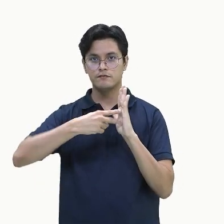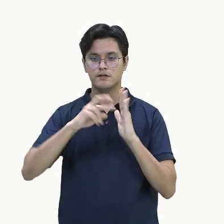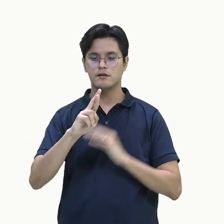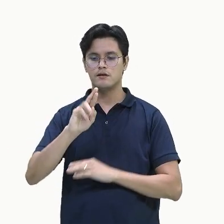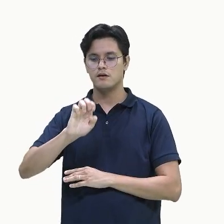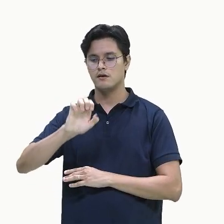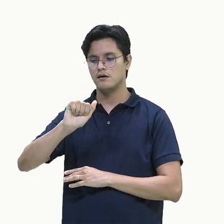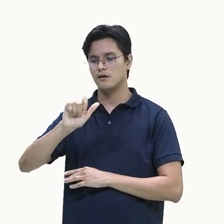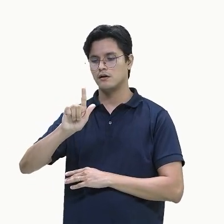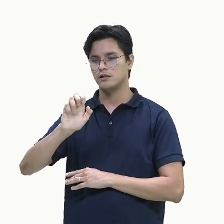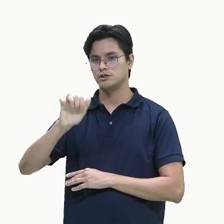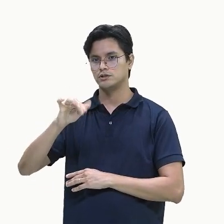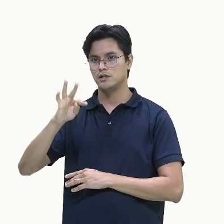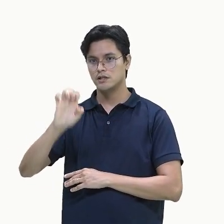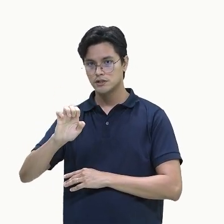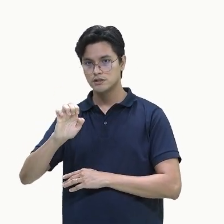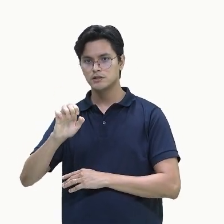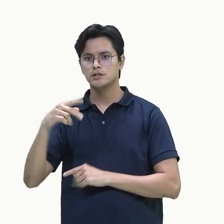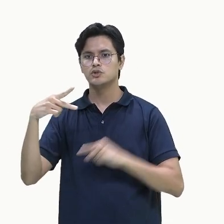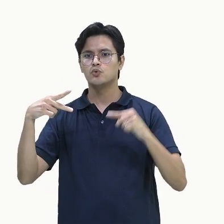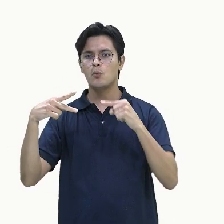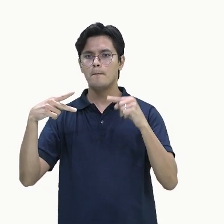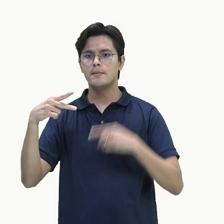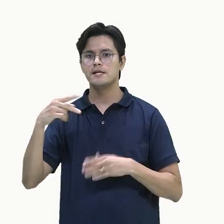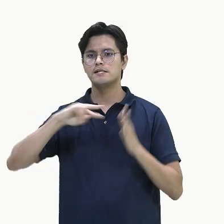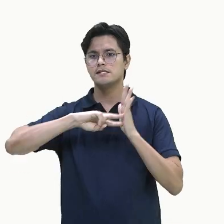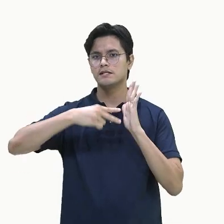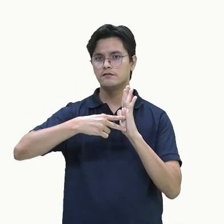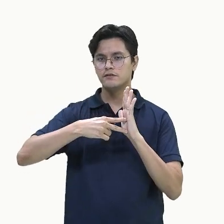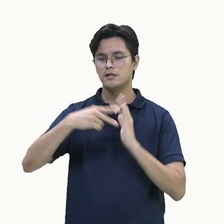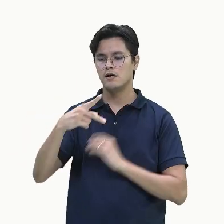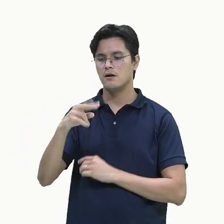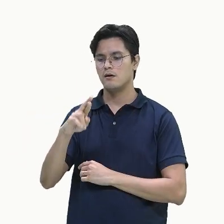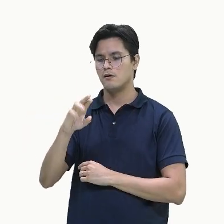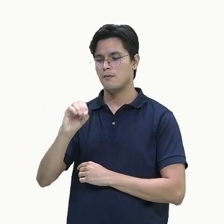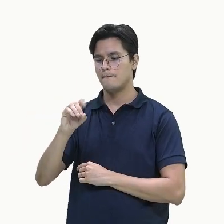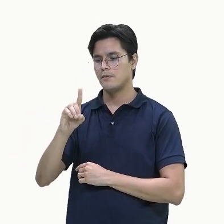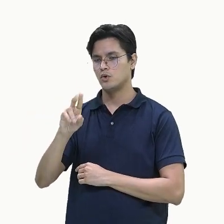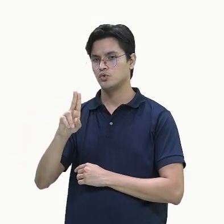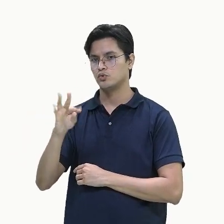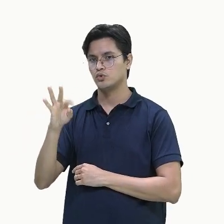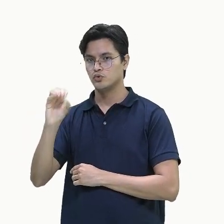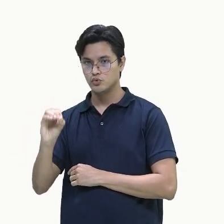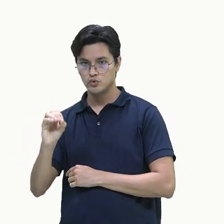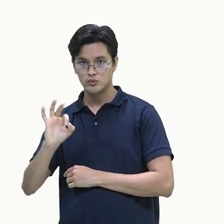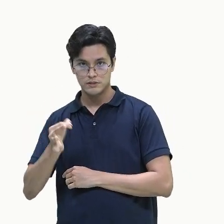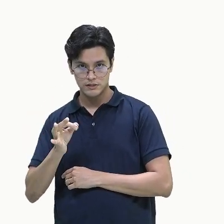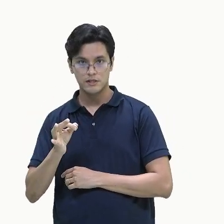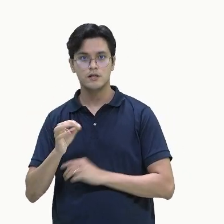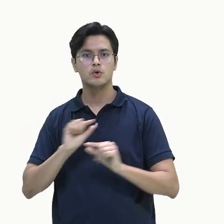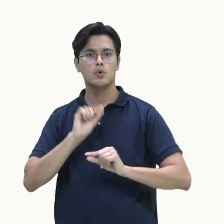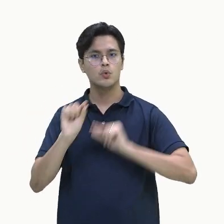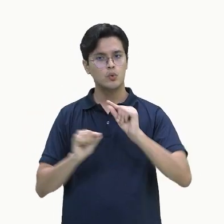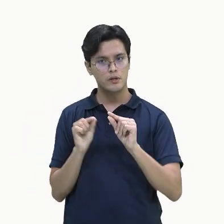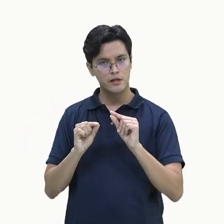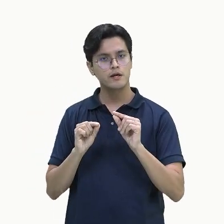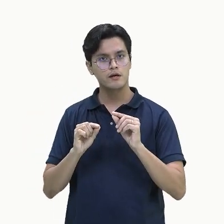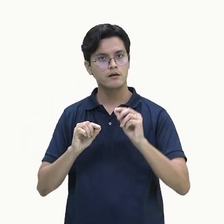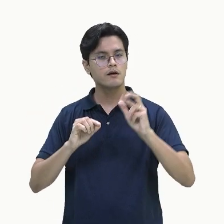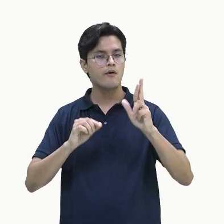medida que a reação vai acontecendo, tá? Ela precisa de uma determinada quantidade de